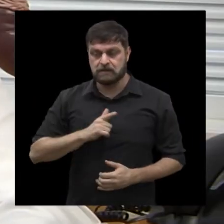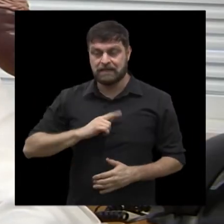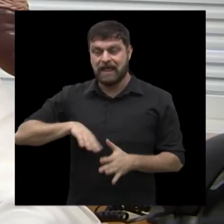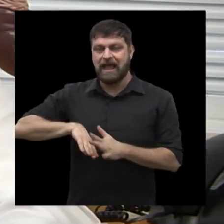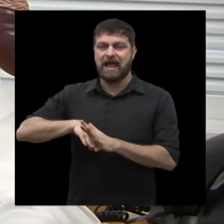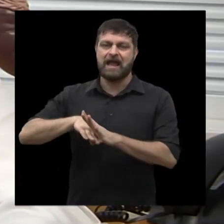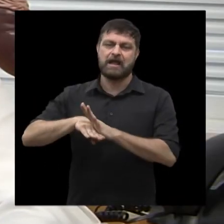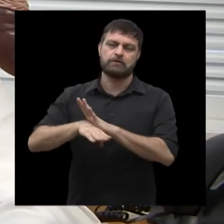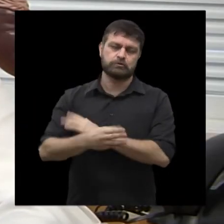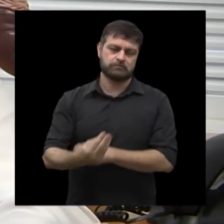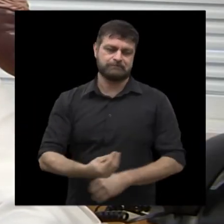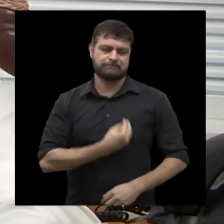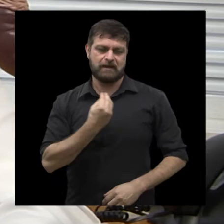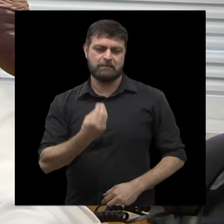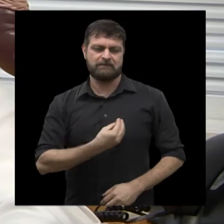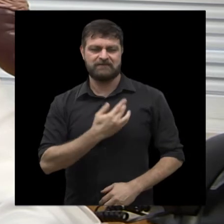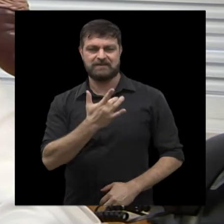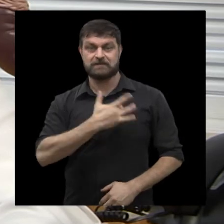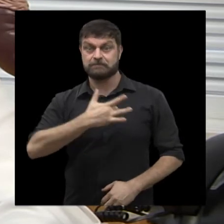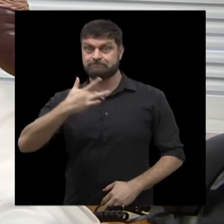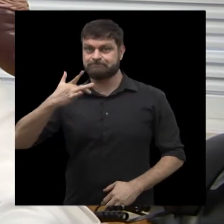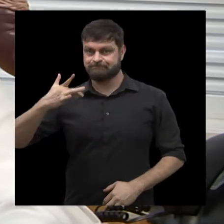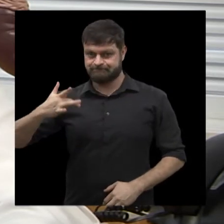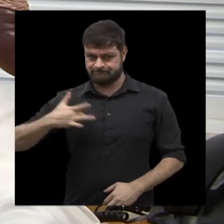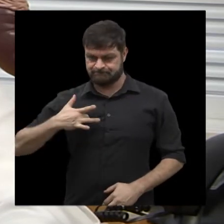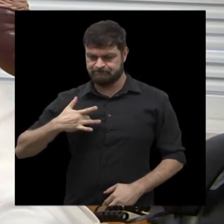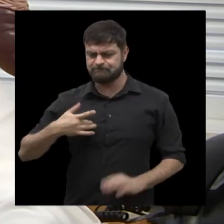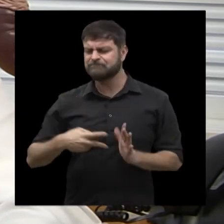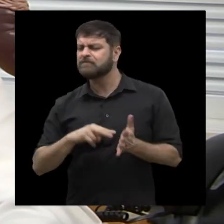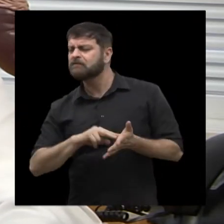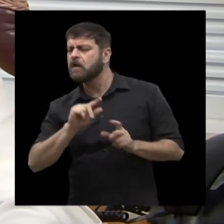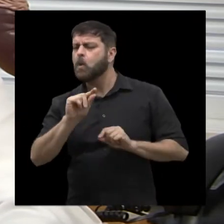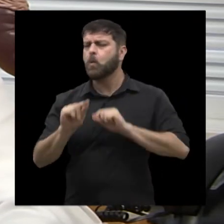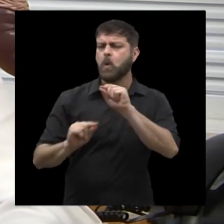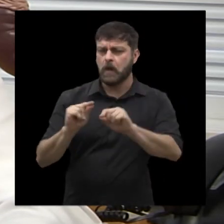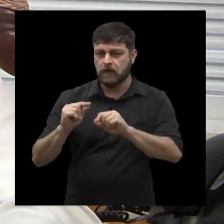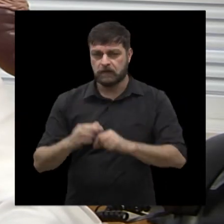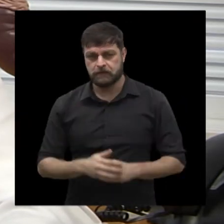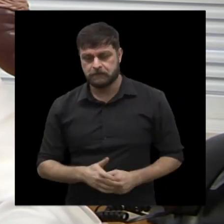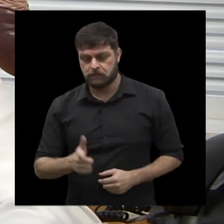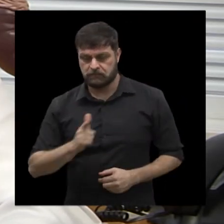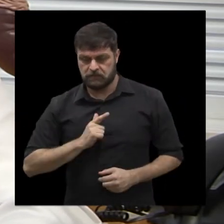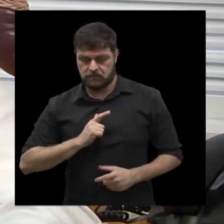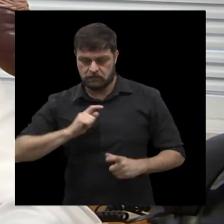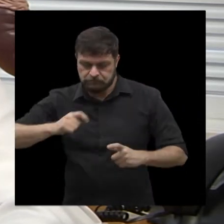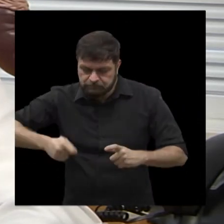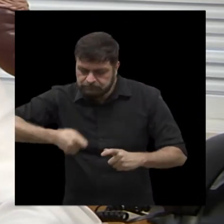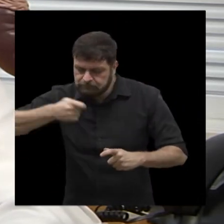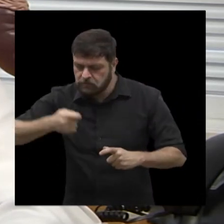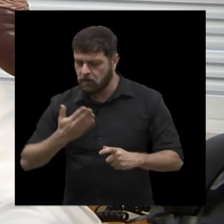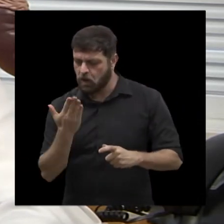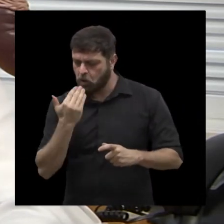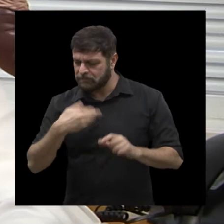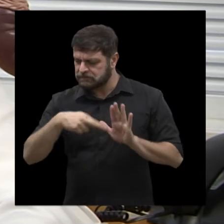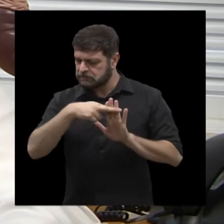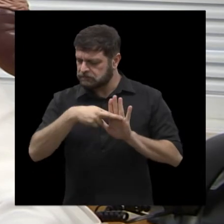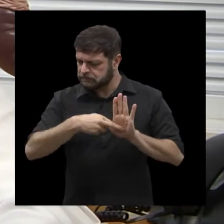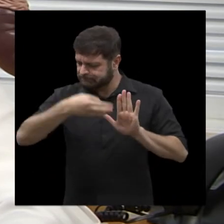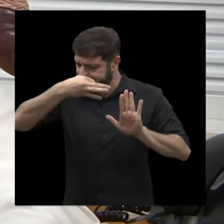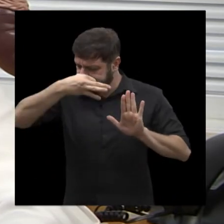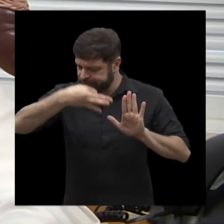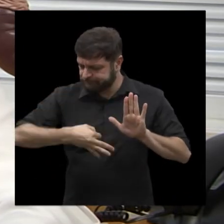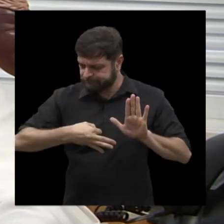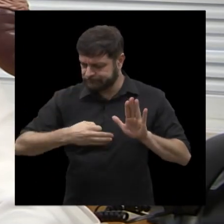hábitos de vida saudáveis. O que seria isso? Você ter uma alimentação regrada, né,